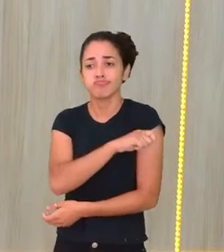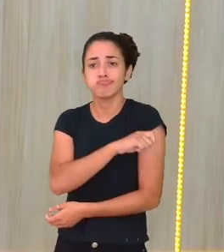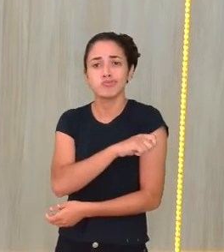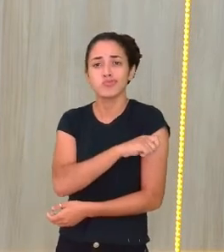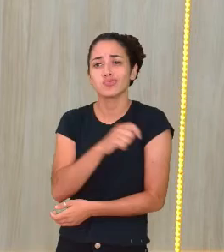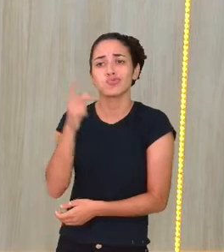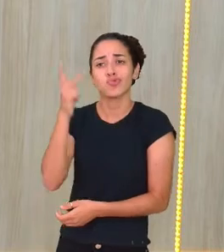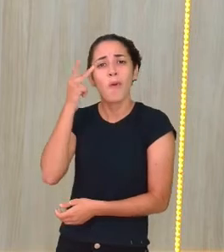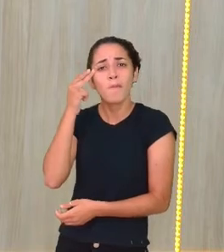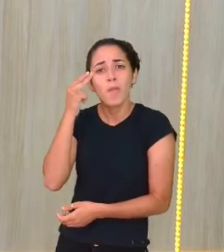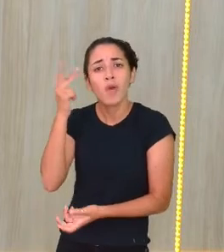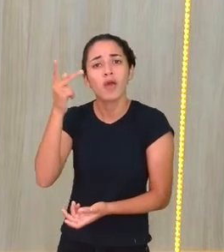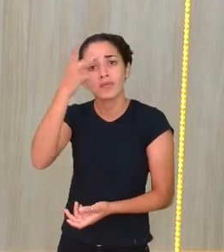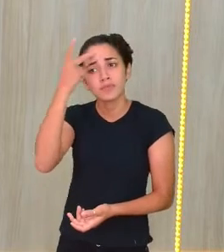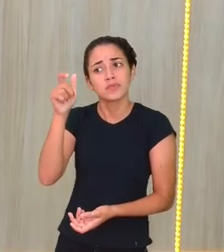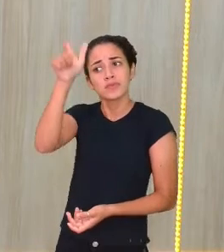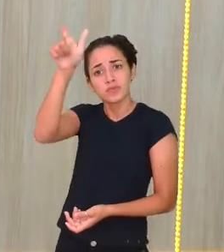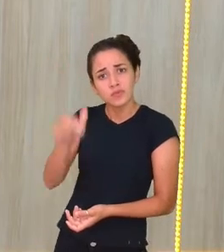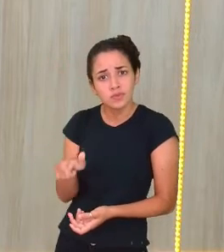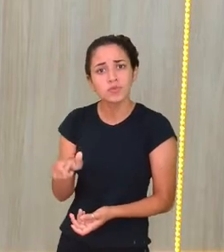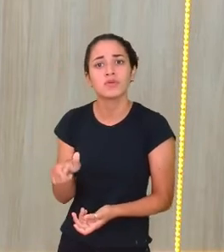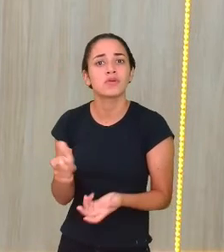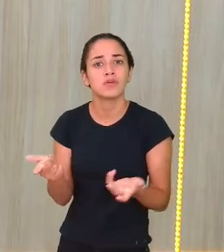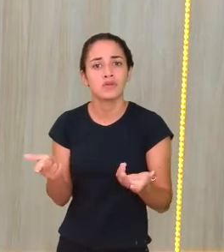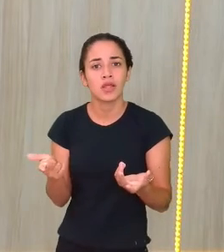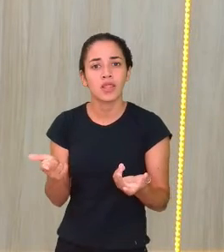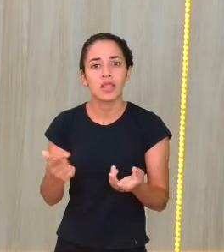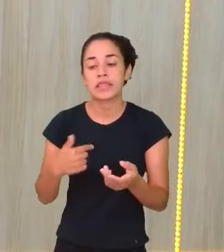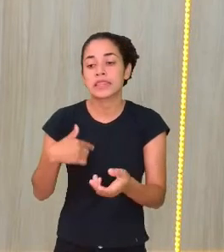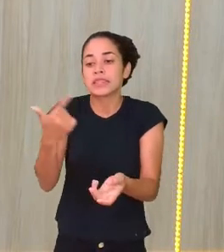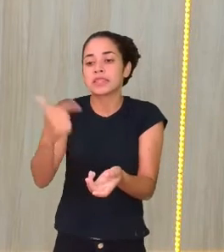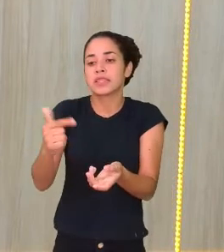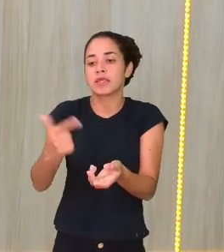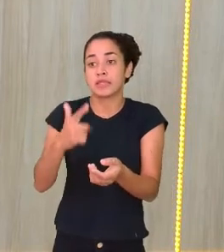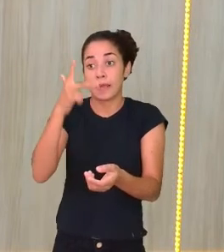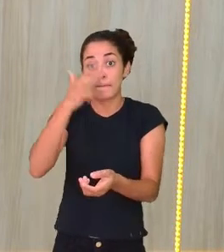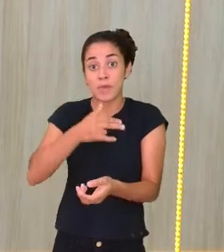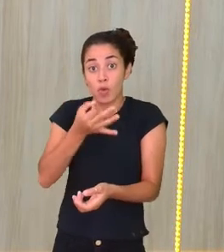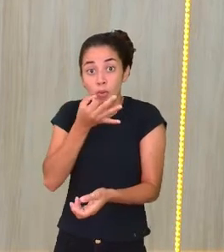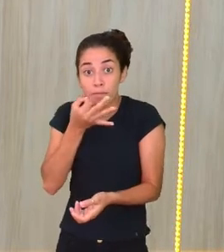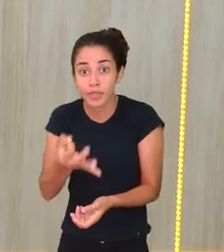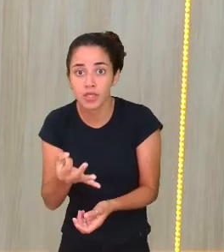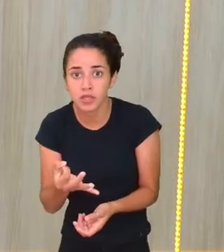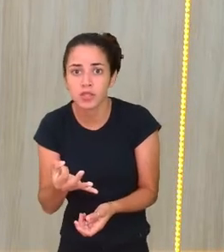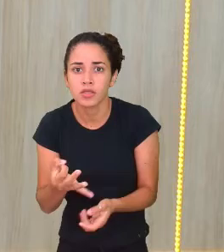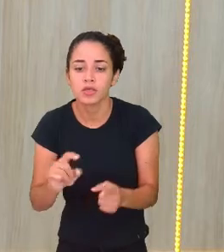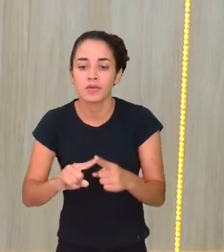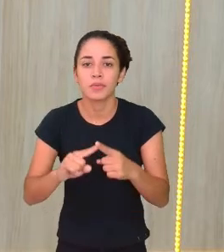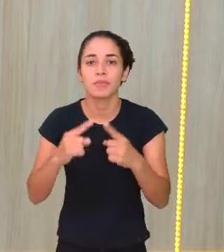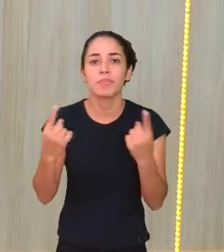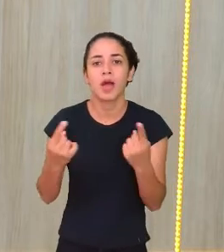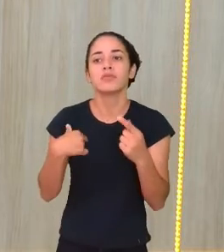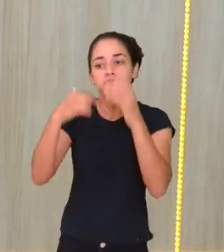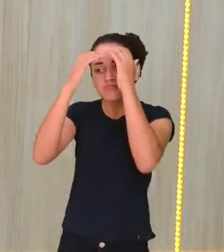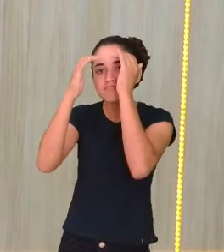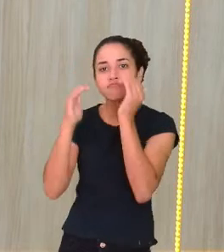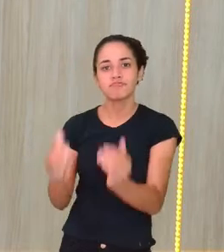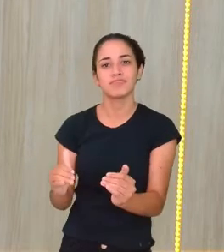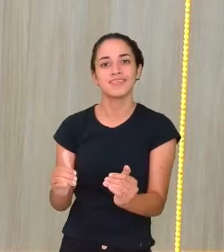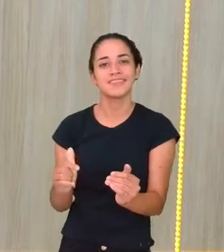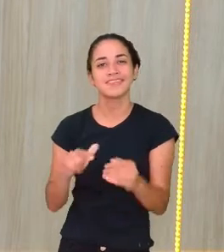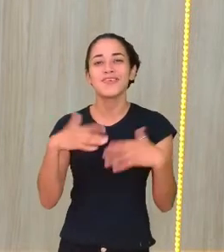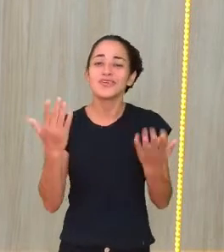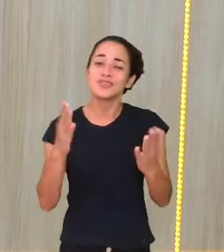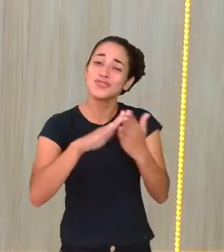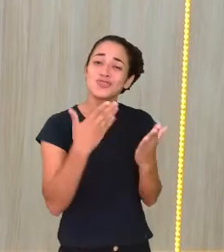ele não percebe que o outro não tem a mesma opinião que ele, porque o respeito existe. Então, a escola,